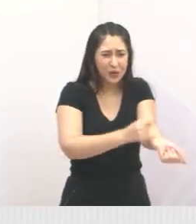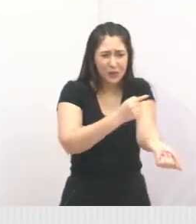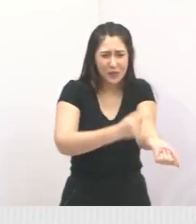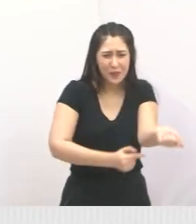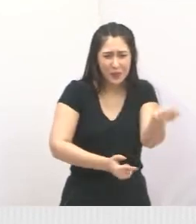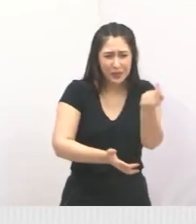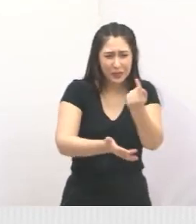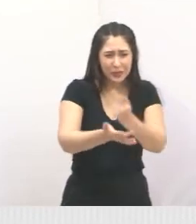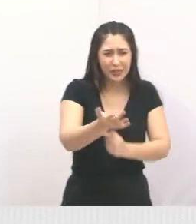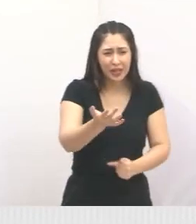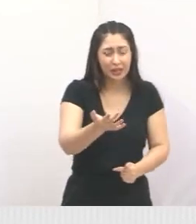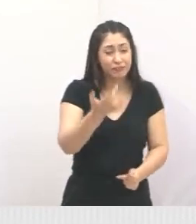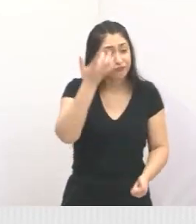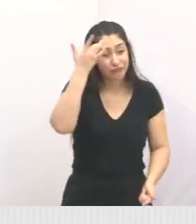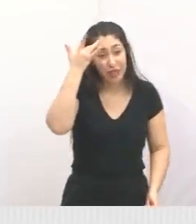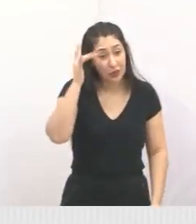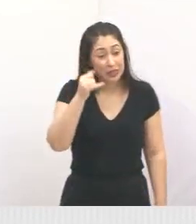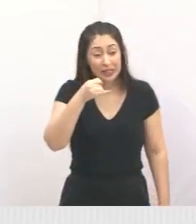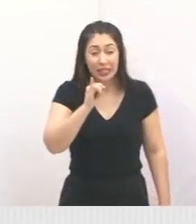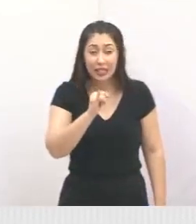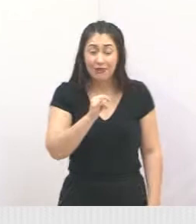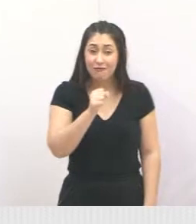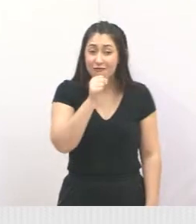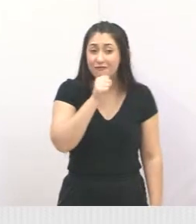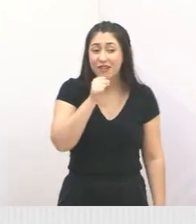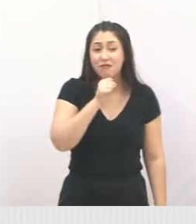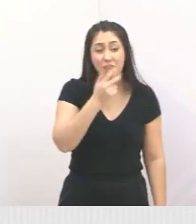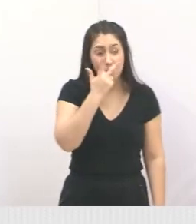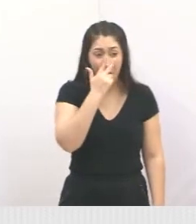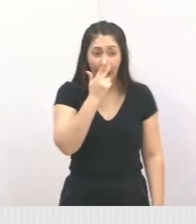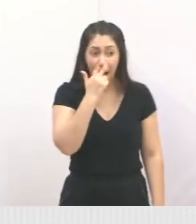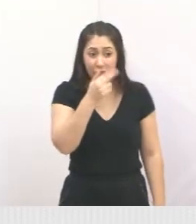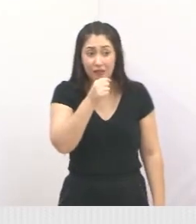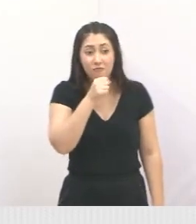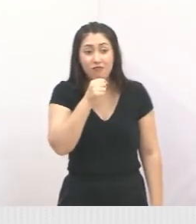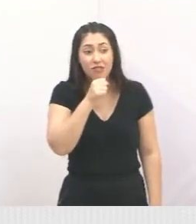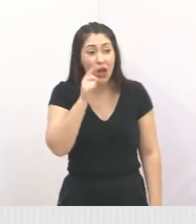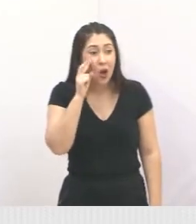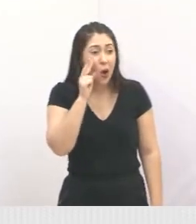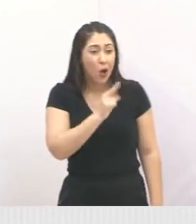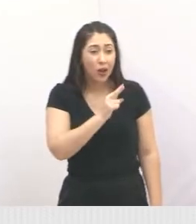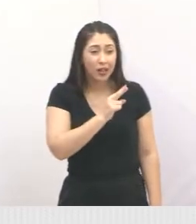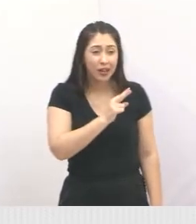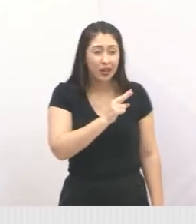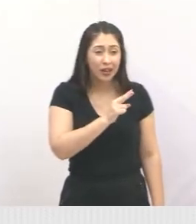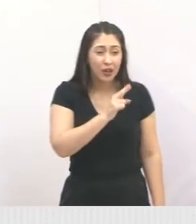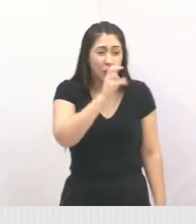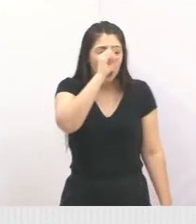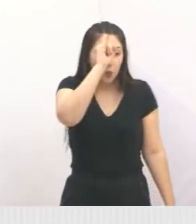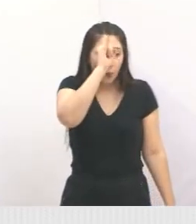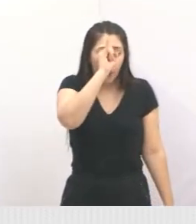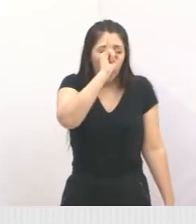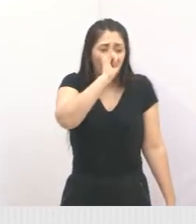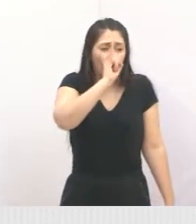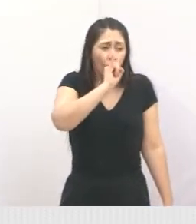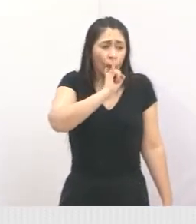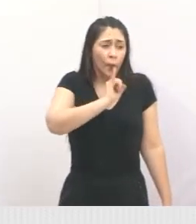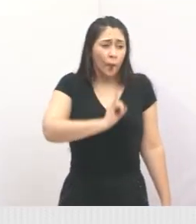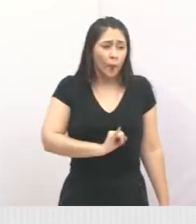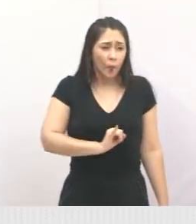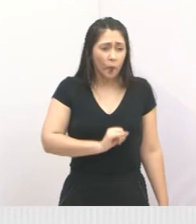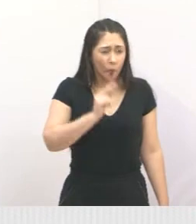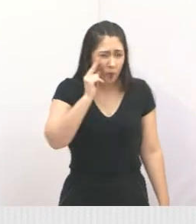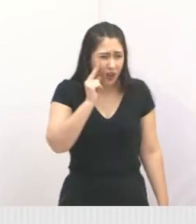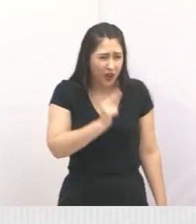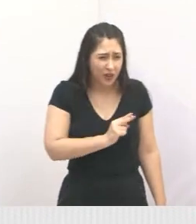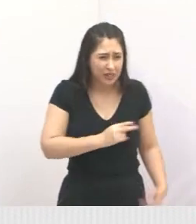todo machucado, não sei se é um cachorro idoso, parece cachorro idoso. Olha a magreza desse cachorro, olha